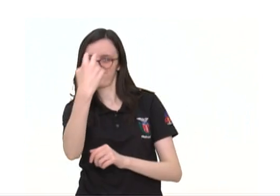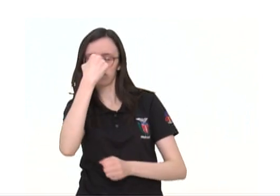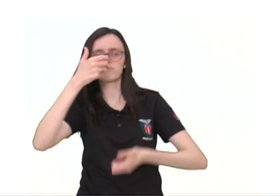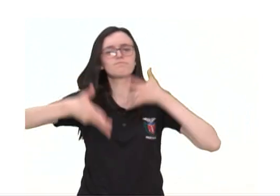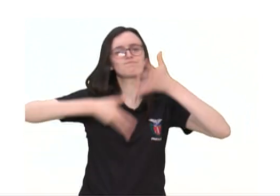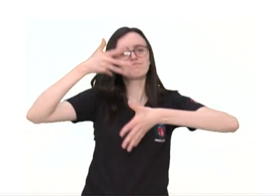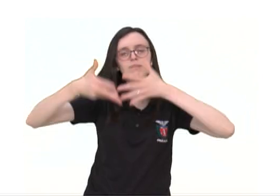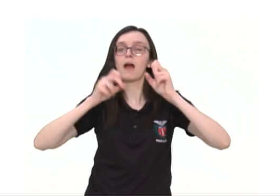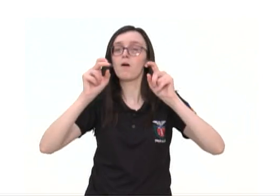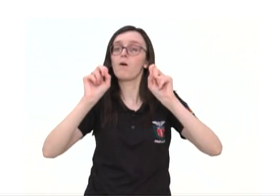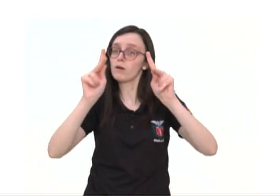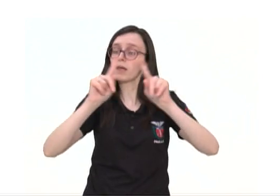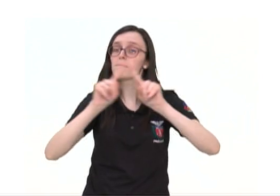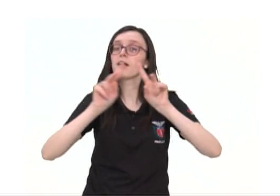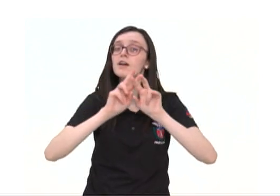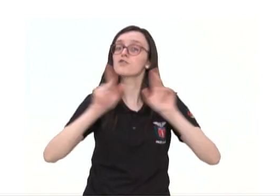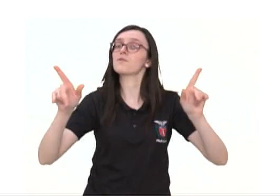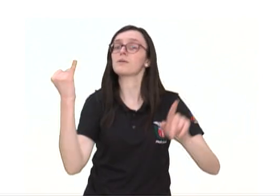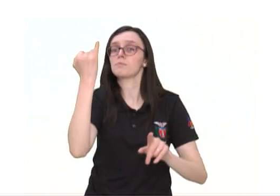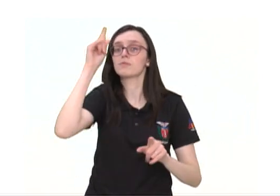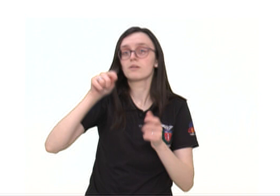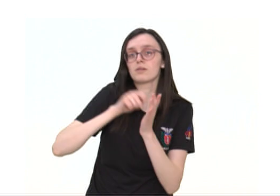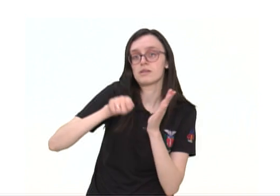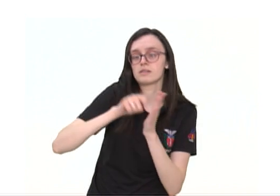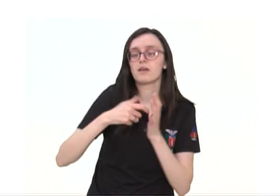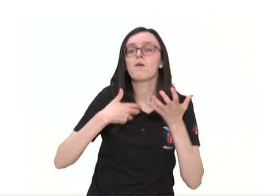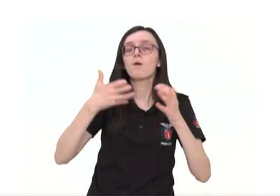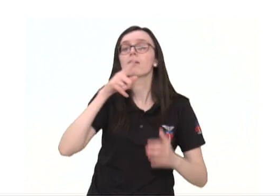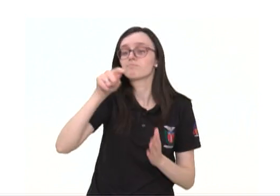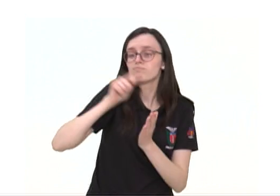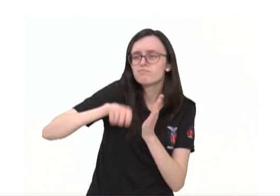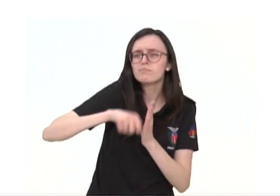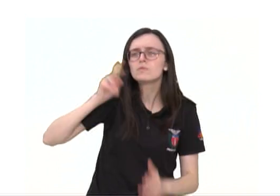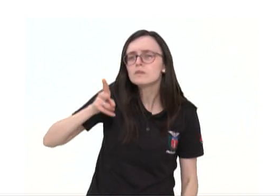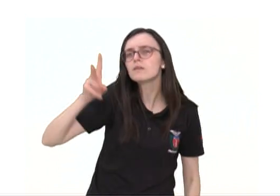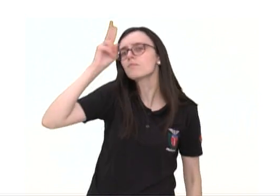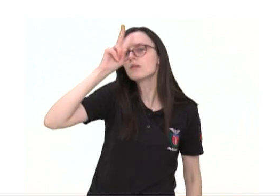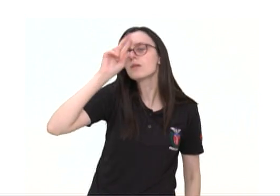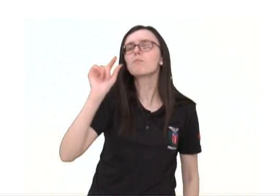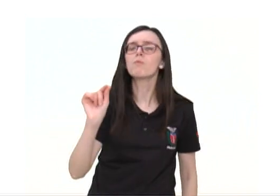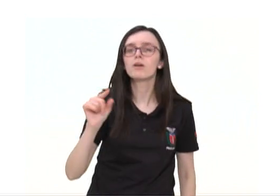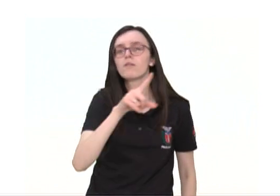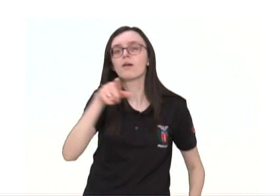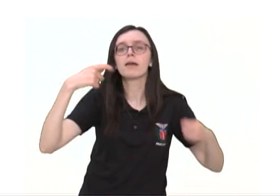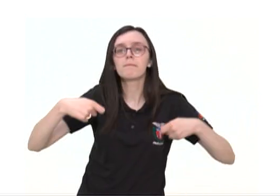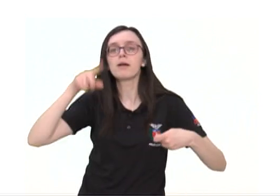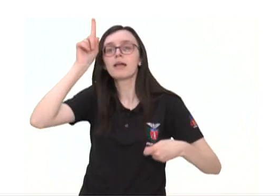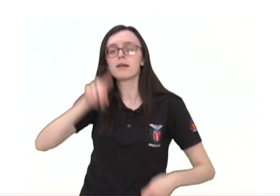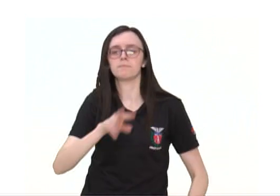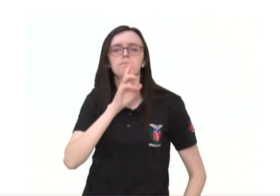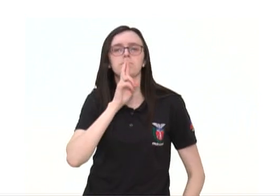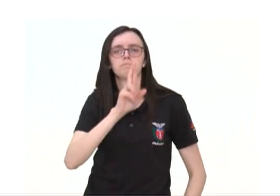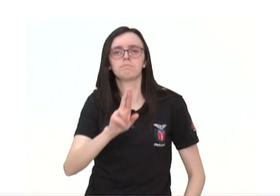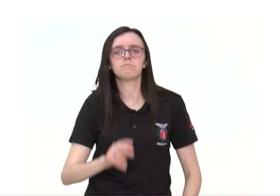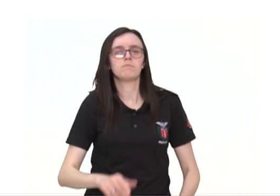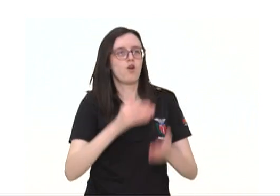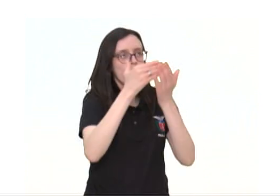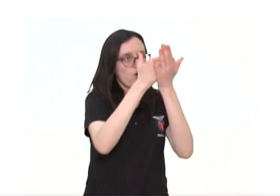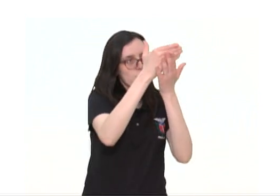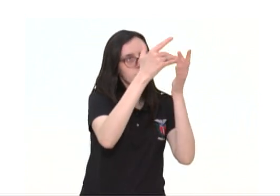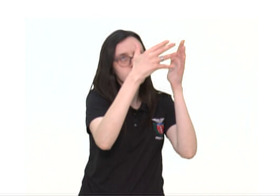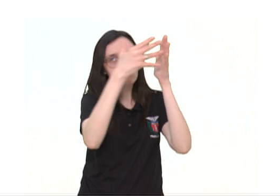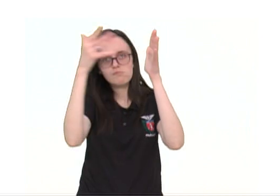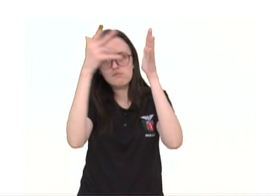Eu quero que vocês escrevam, sempre lembrando, né? Vocês têm que fazer uma resposta com começo, meio e